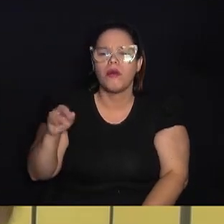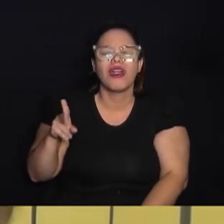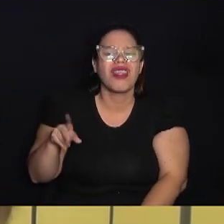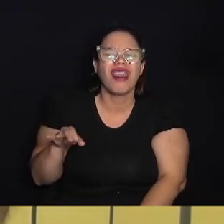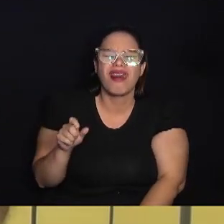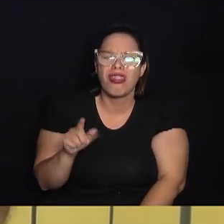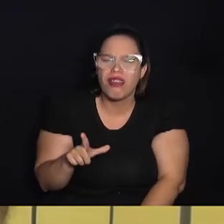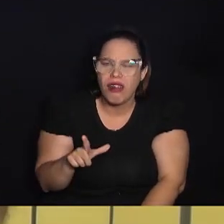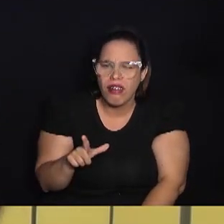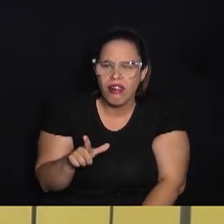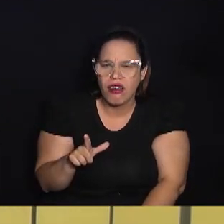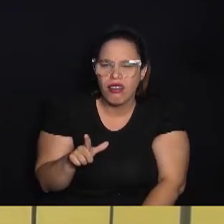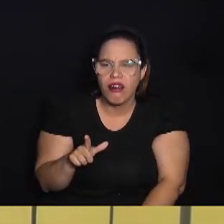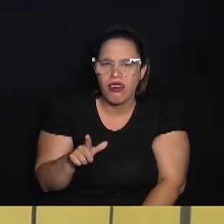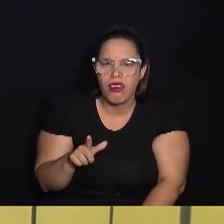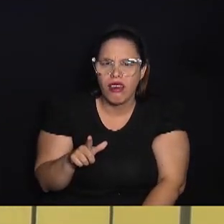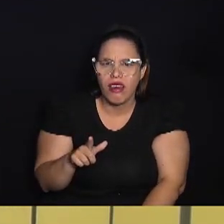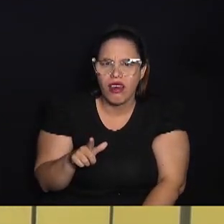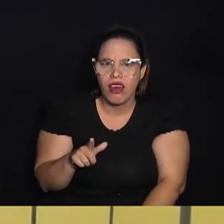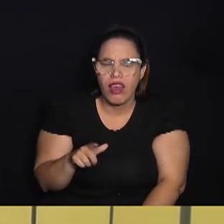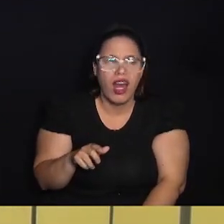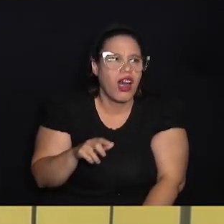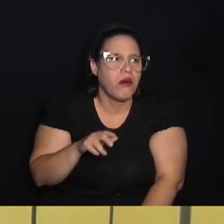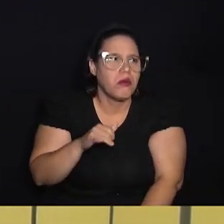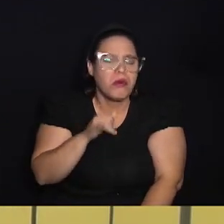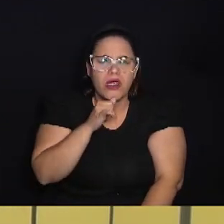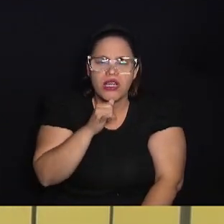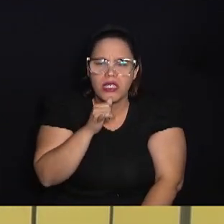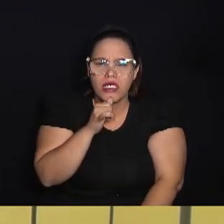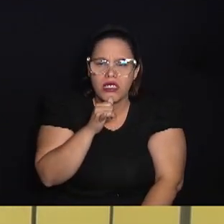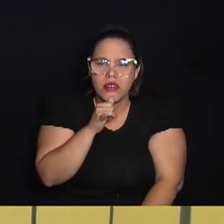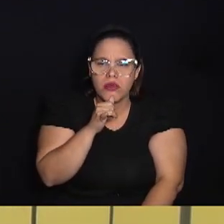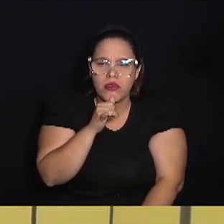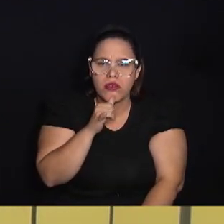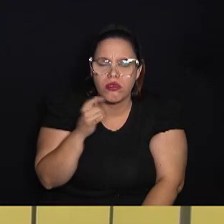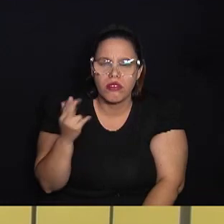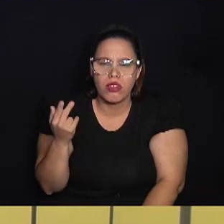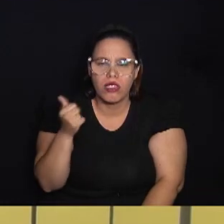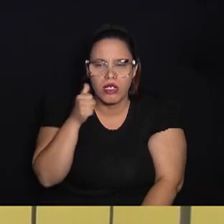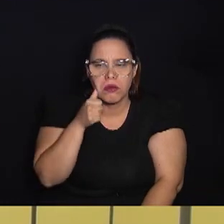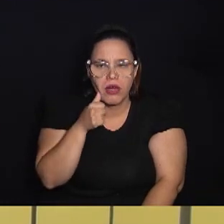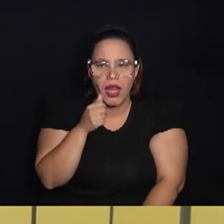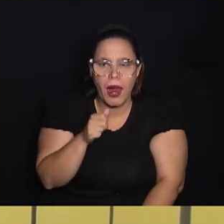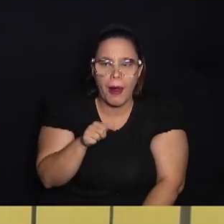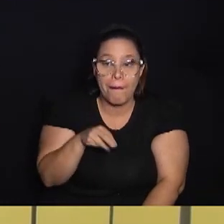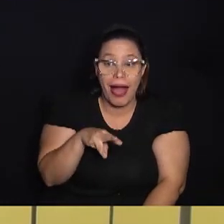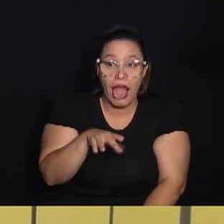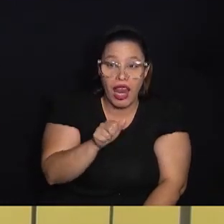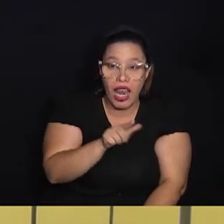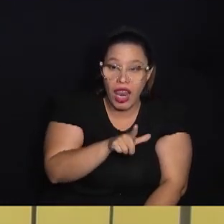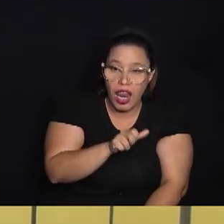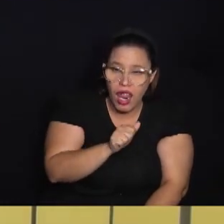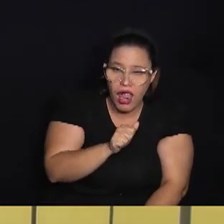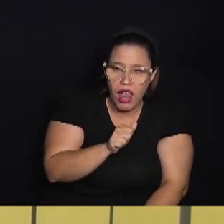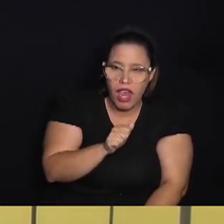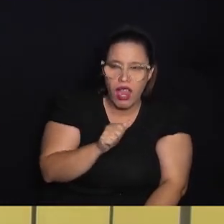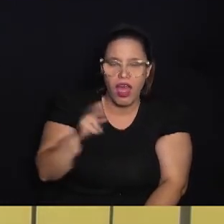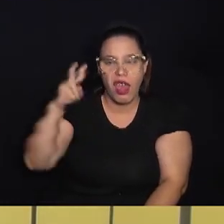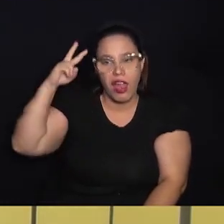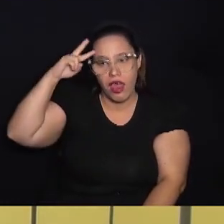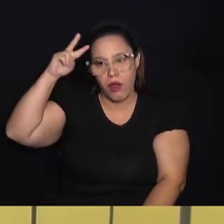da irmã a é uma história sobrenatural a partir de um a partir de uma perspectiva religiosa Mas é uma